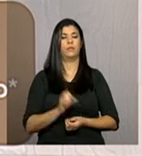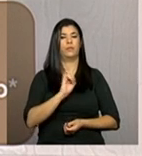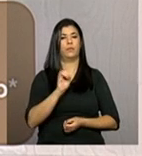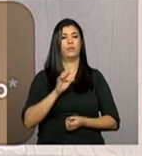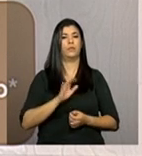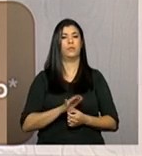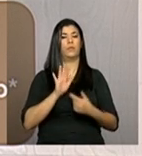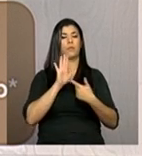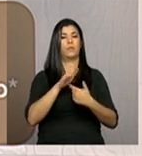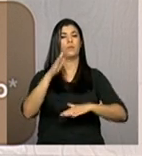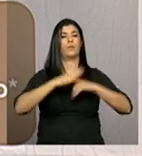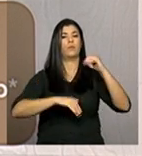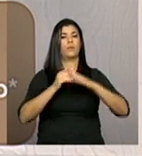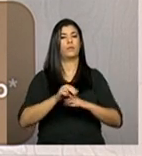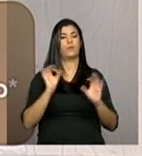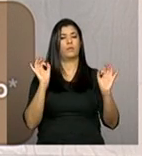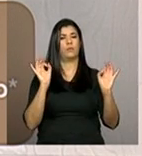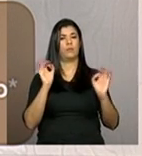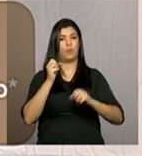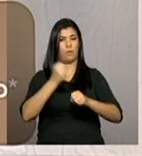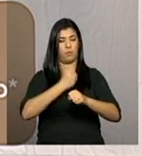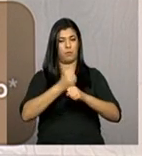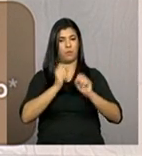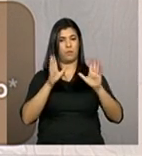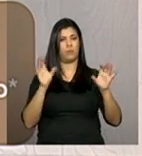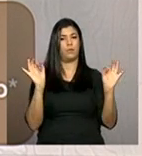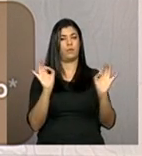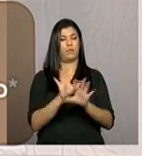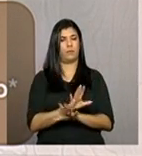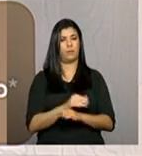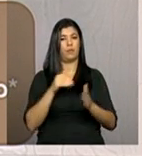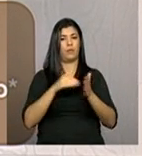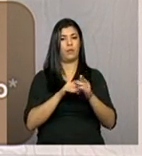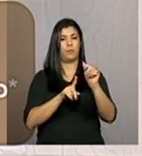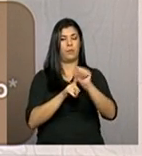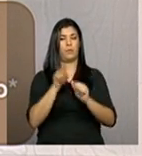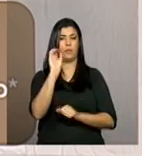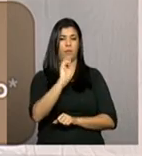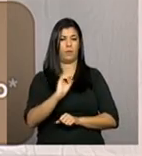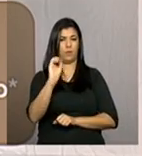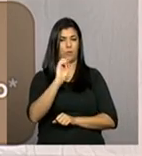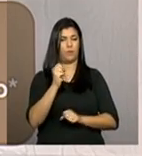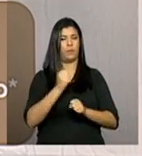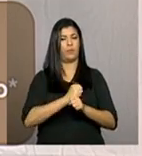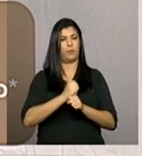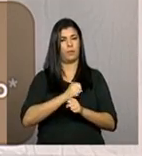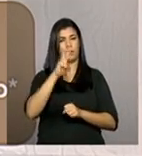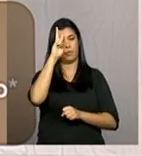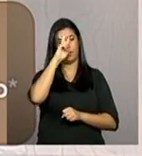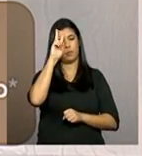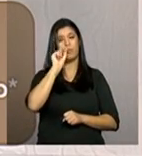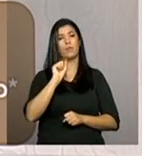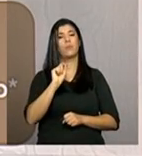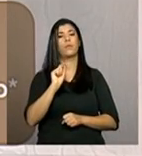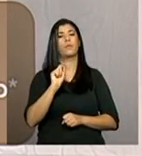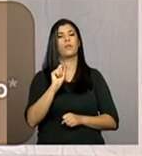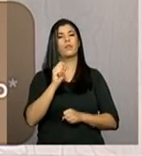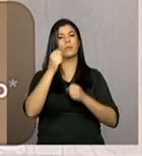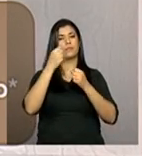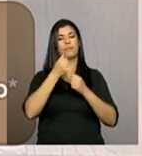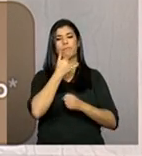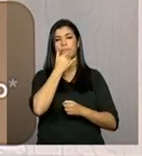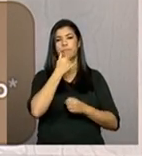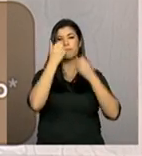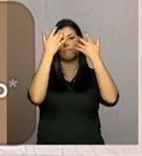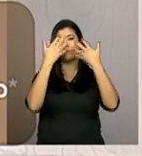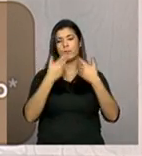ações concluídas no PAC 2, até outubro deste ano, só lembrar, né, eu devia ter falado no